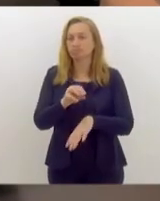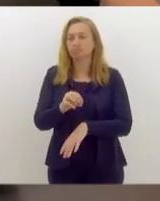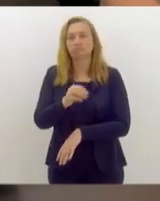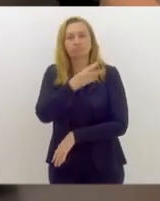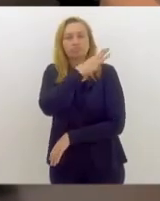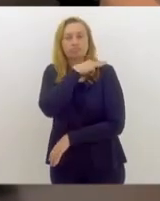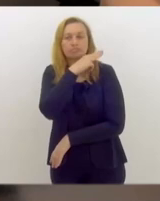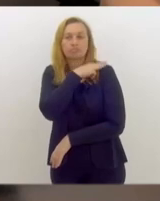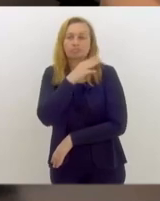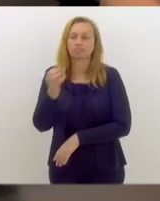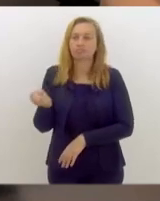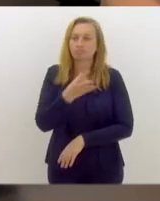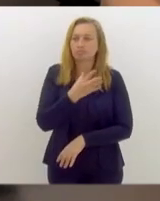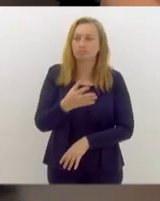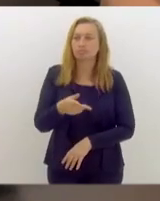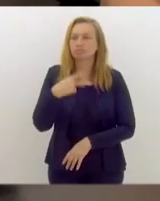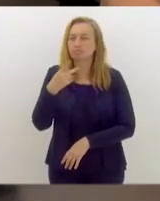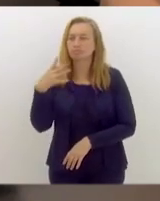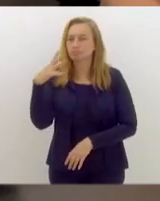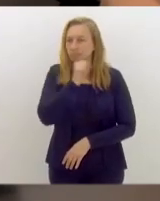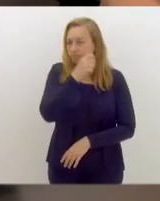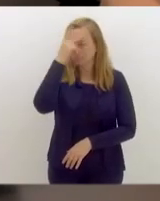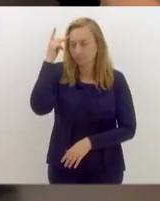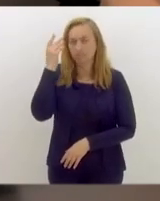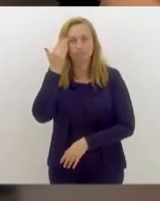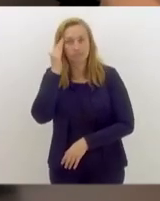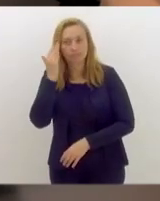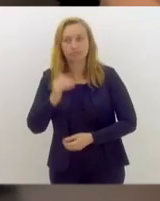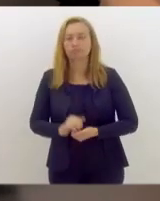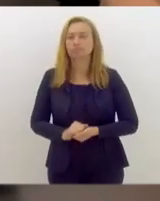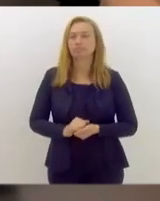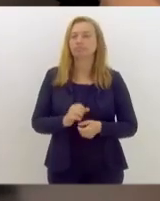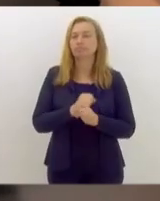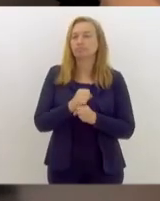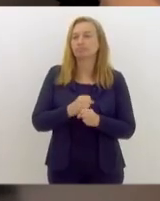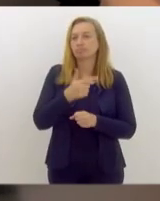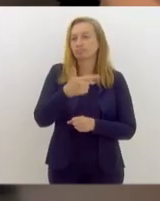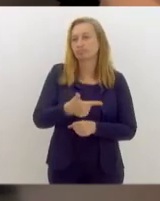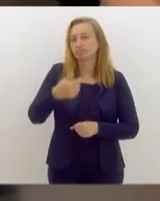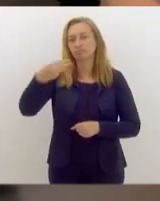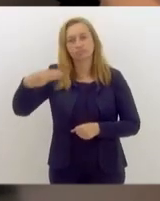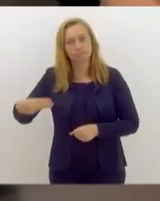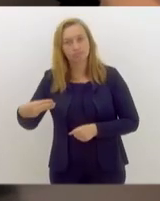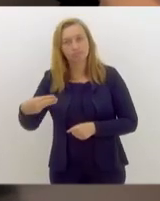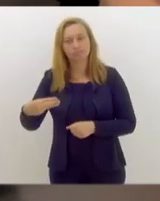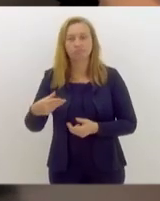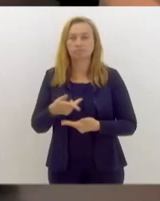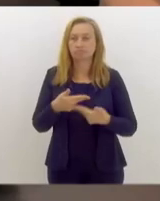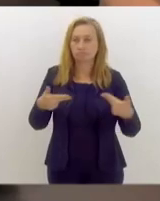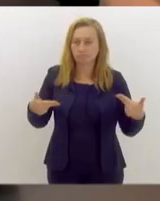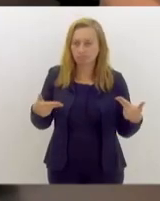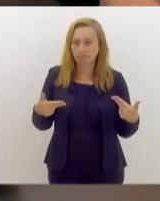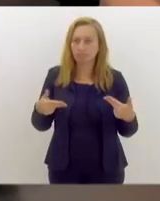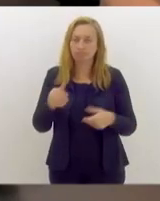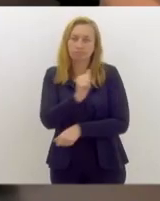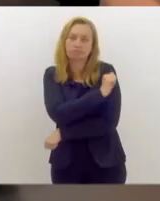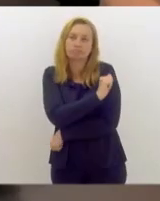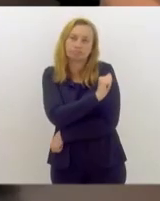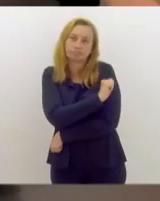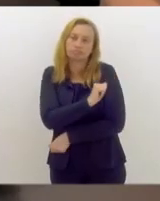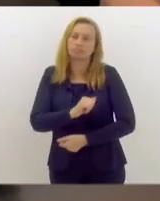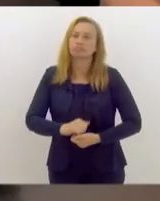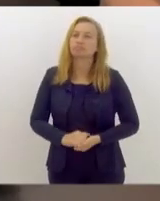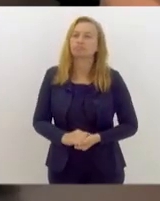aqui rapidamente para as pessoas entenderem. Esse ano de 2023, muitos alunos e